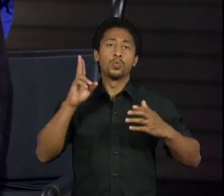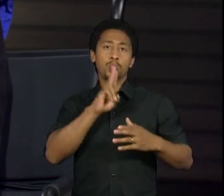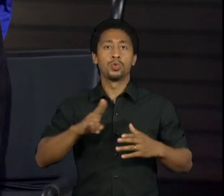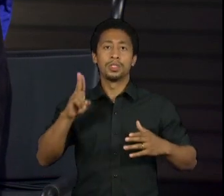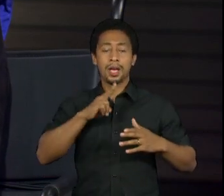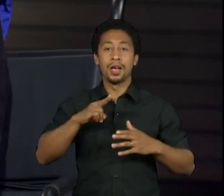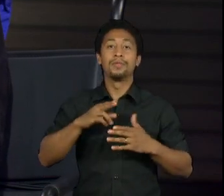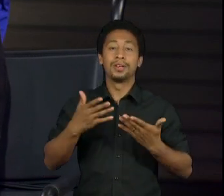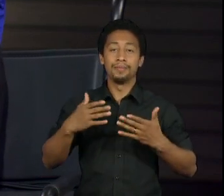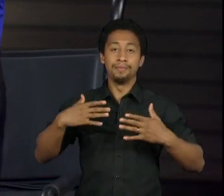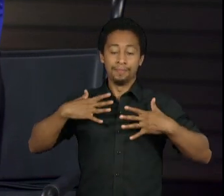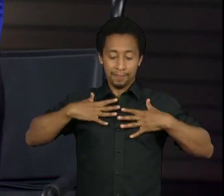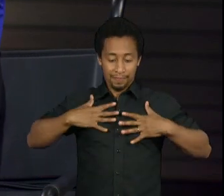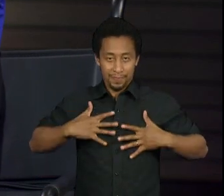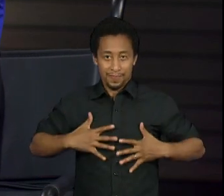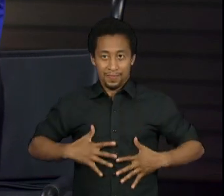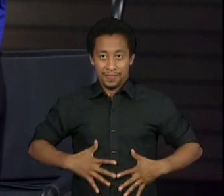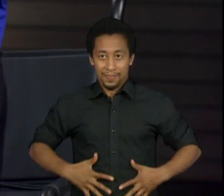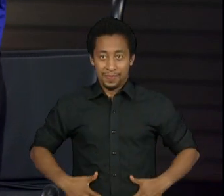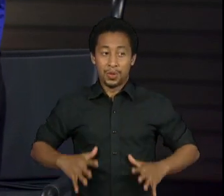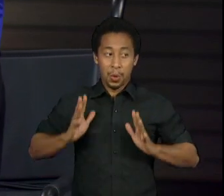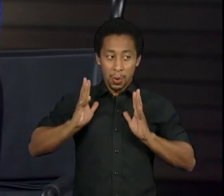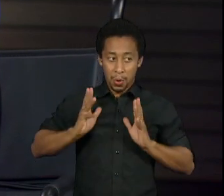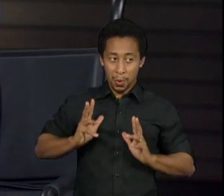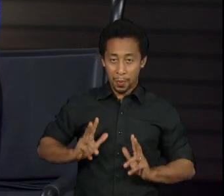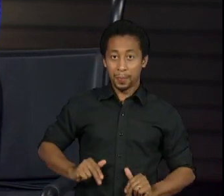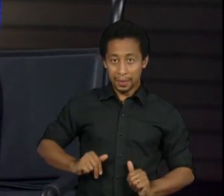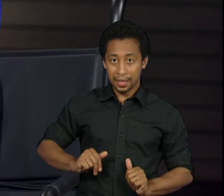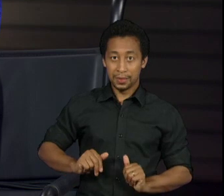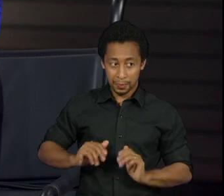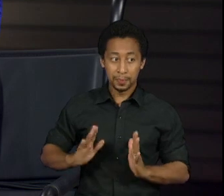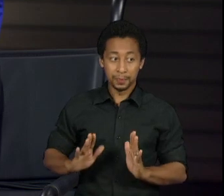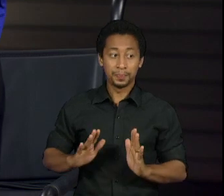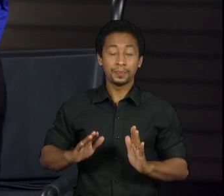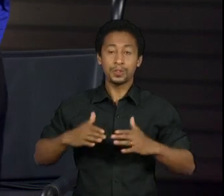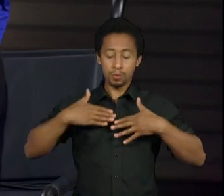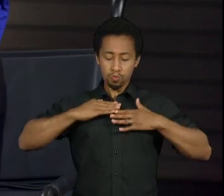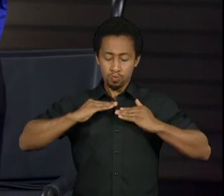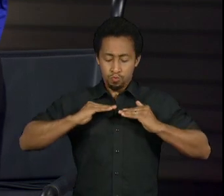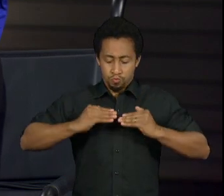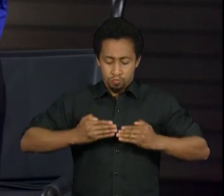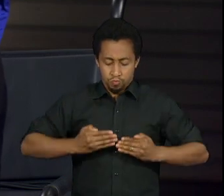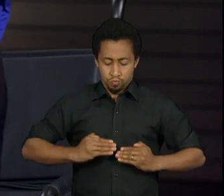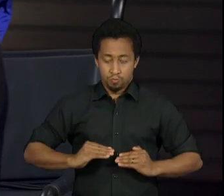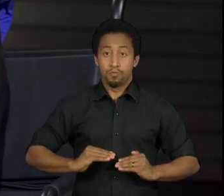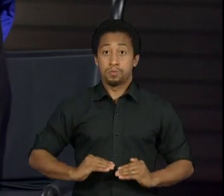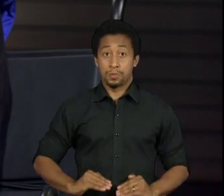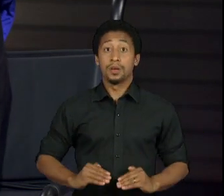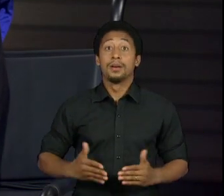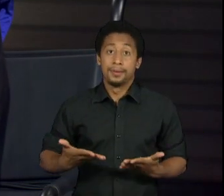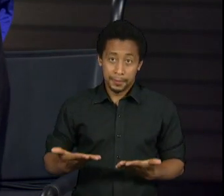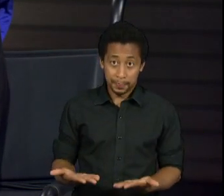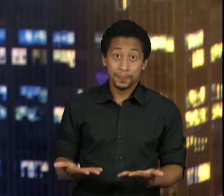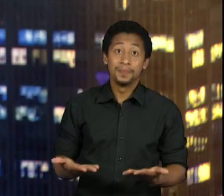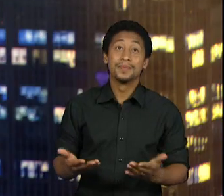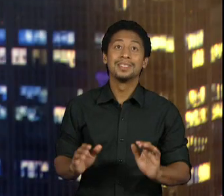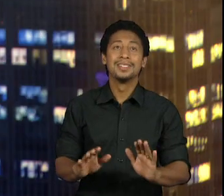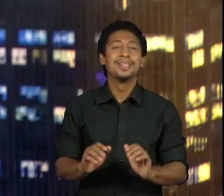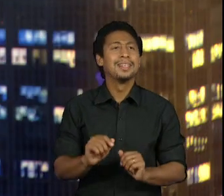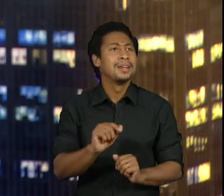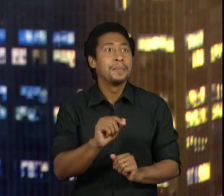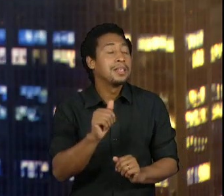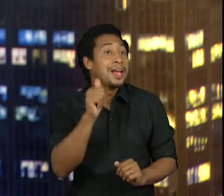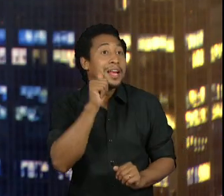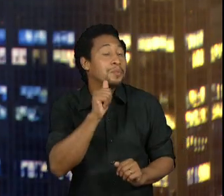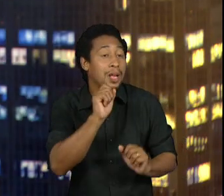vai pegar mesmo em meados dos anos 50. Ele demora muito para pegar. A mulher não queria, a mulher que estava Elas ficaram